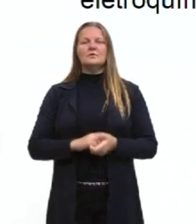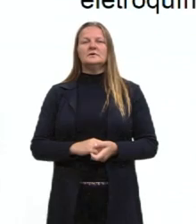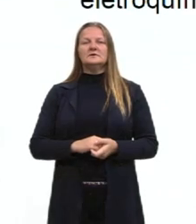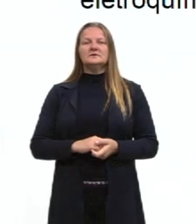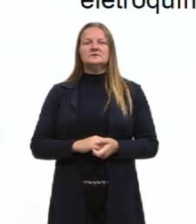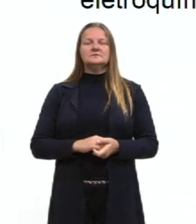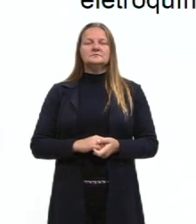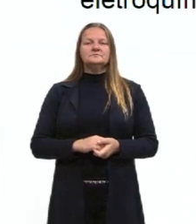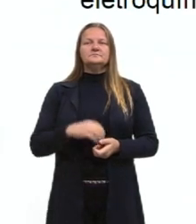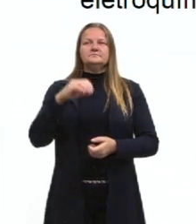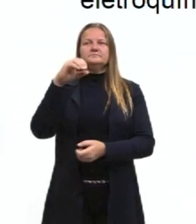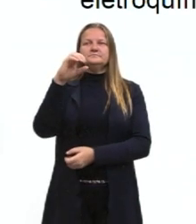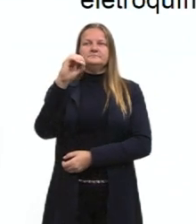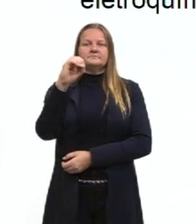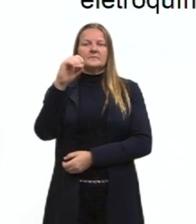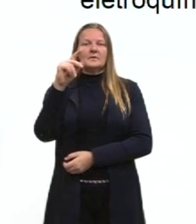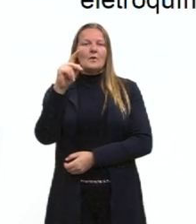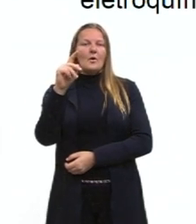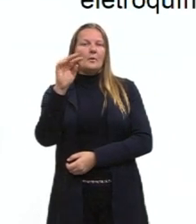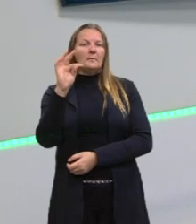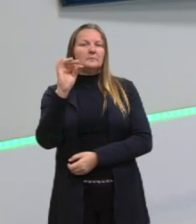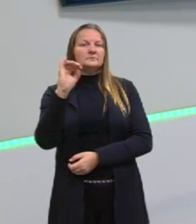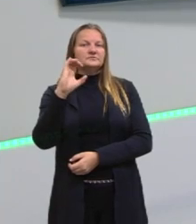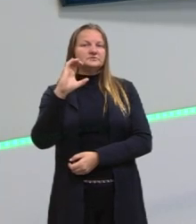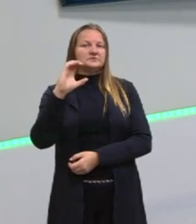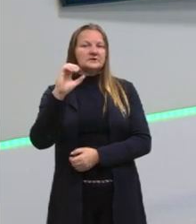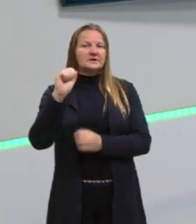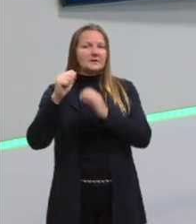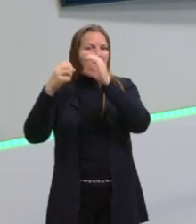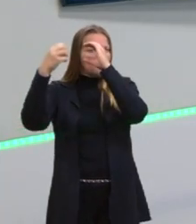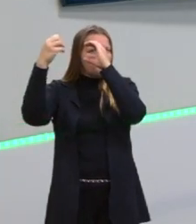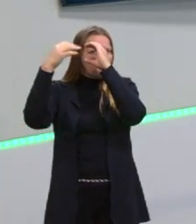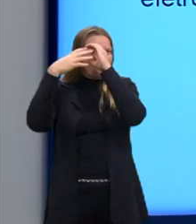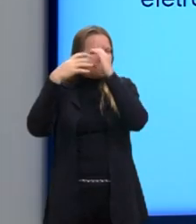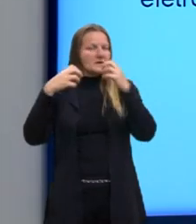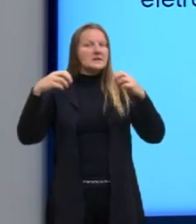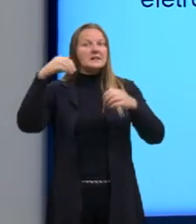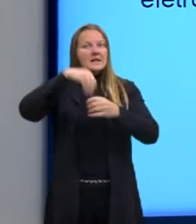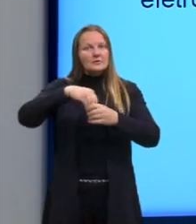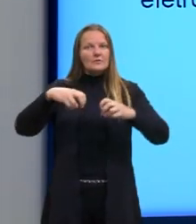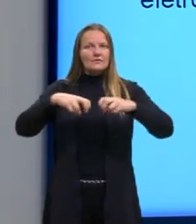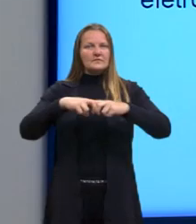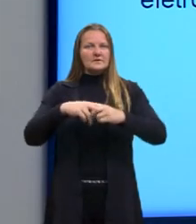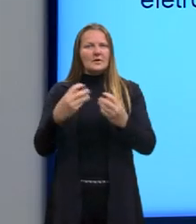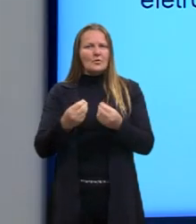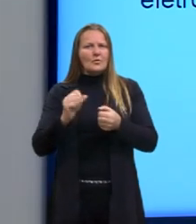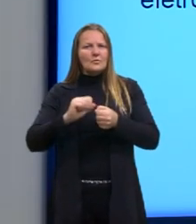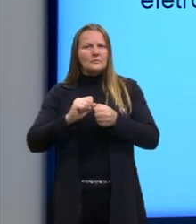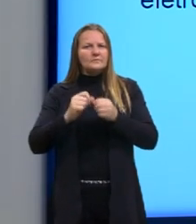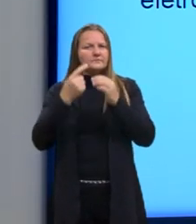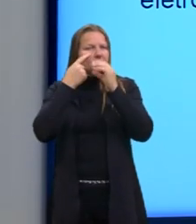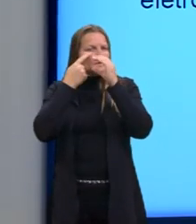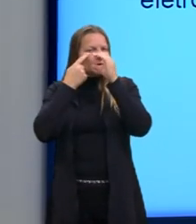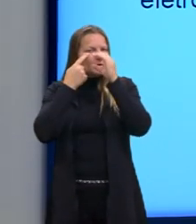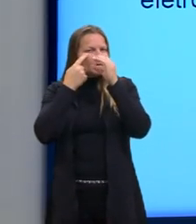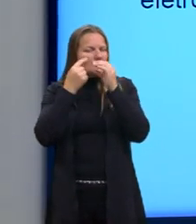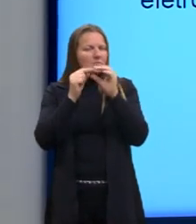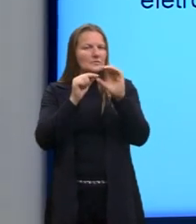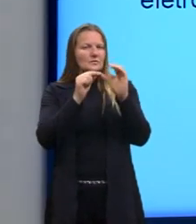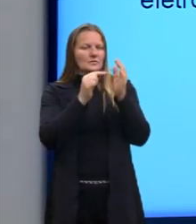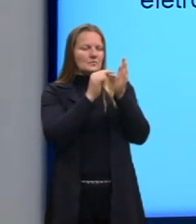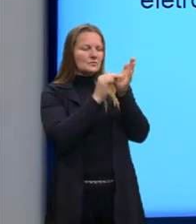pensando mais na parte da Física mesmo tá então a passada a pupila certo